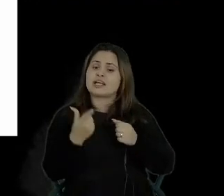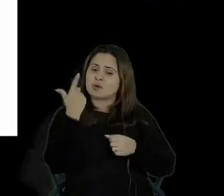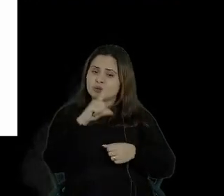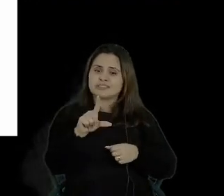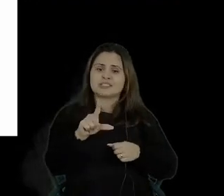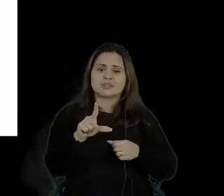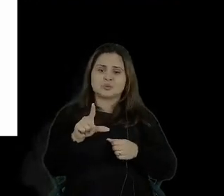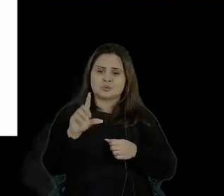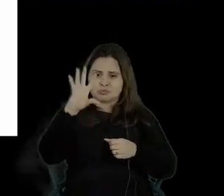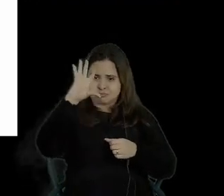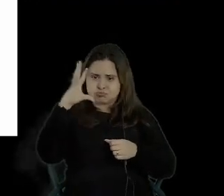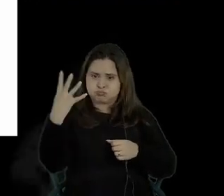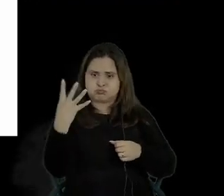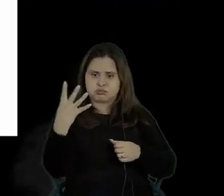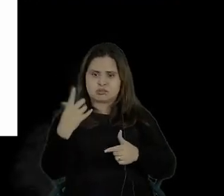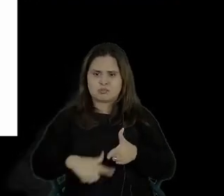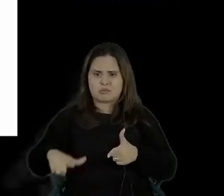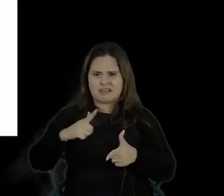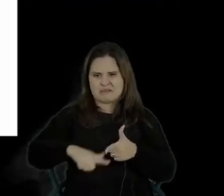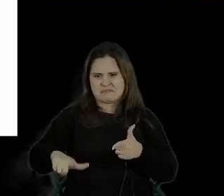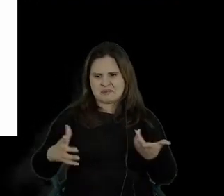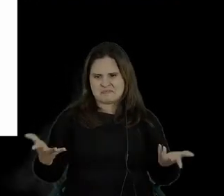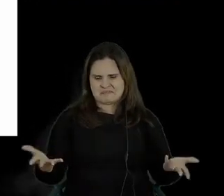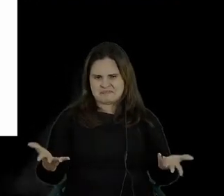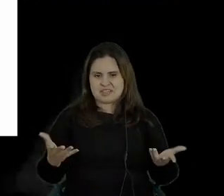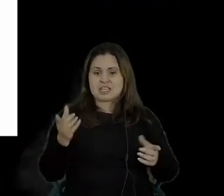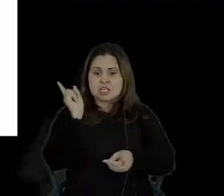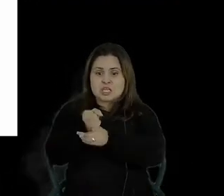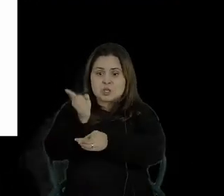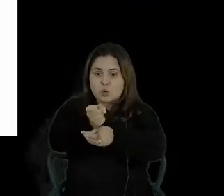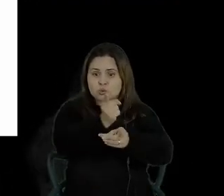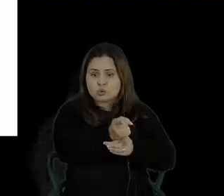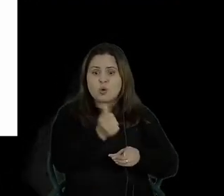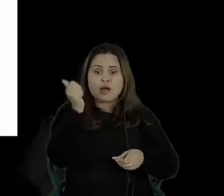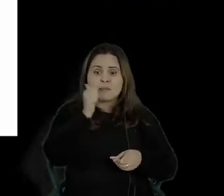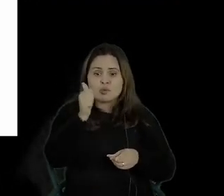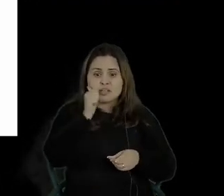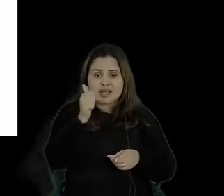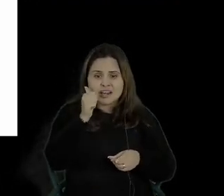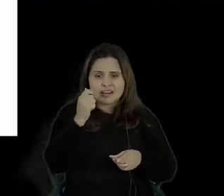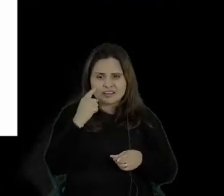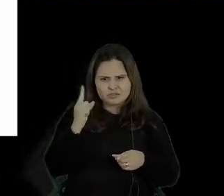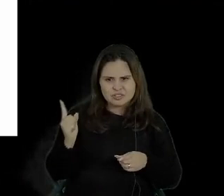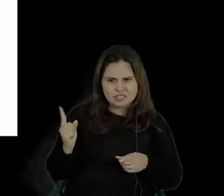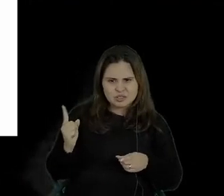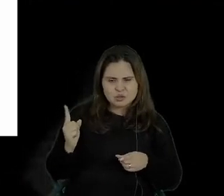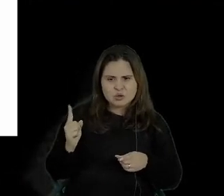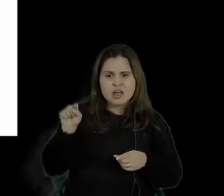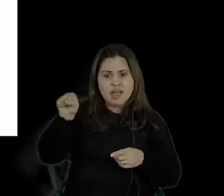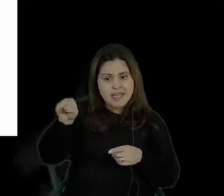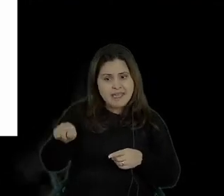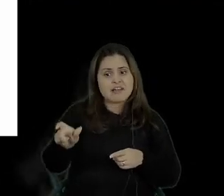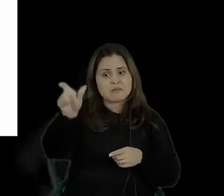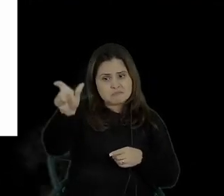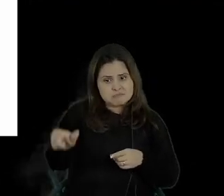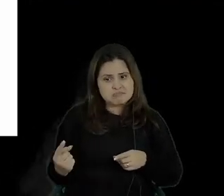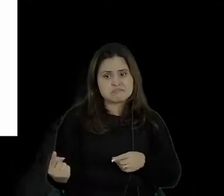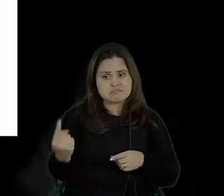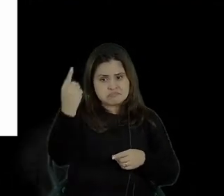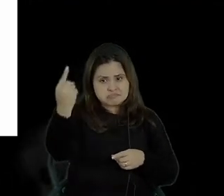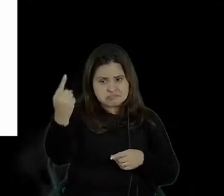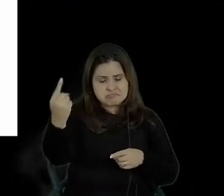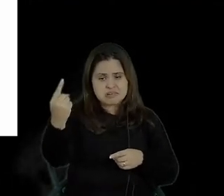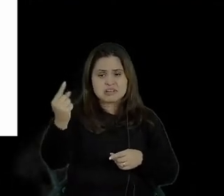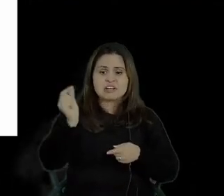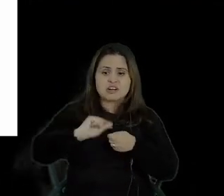E nós conseguimos encontrar aqueles caras, inclusive aquela moça que está de onça ali, ó, foi graças a ela que a gente conseguiu